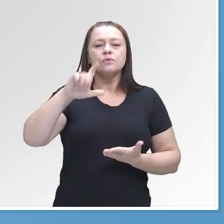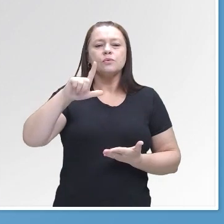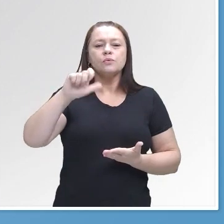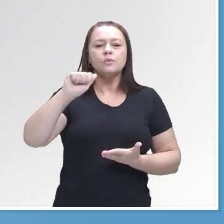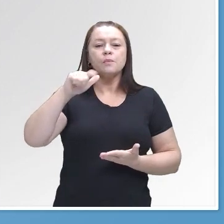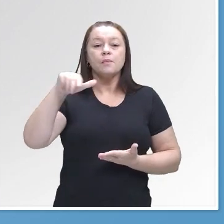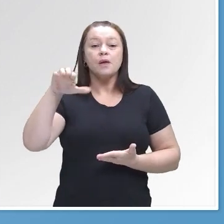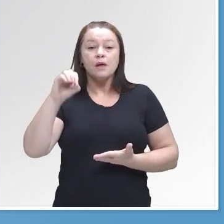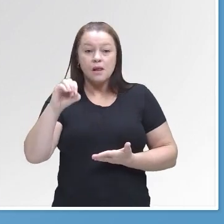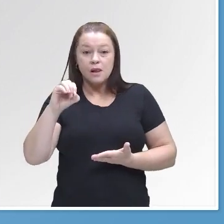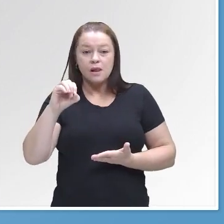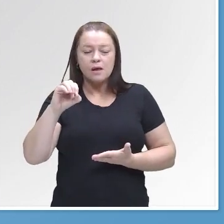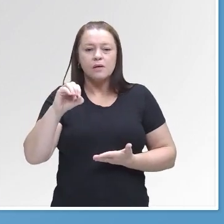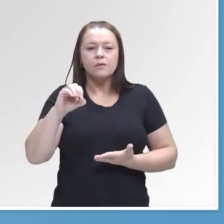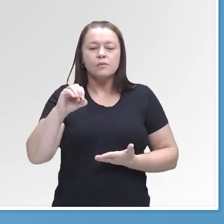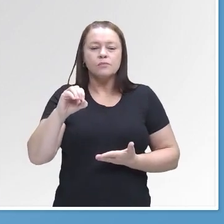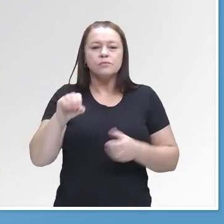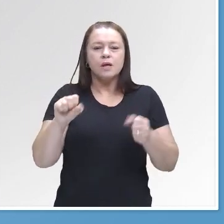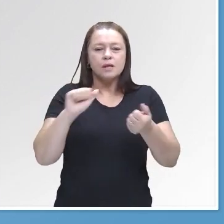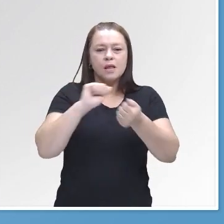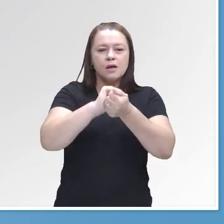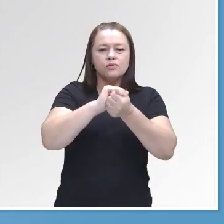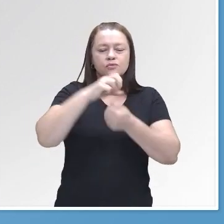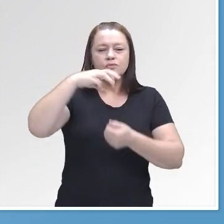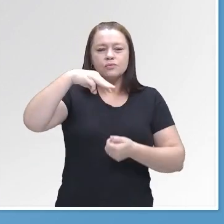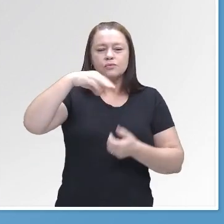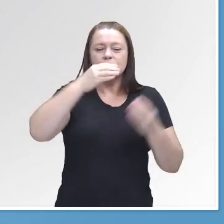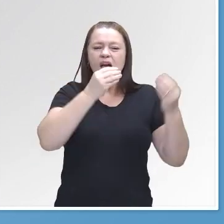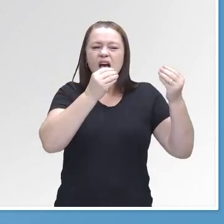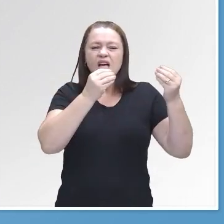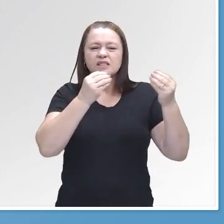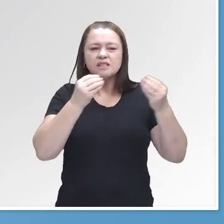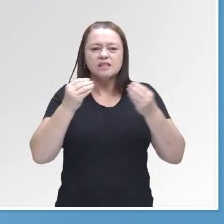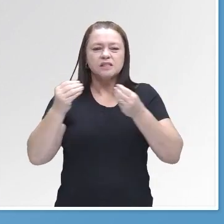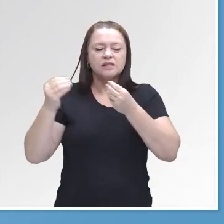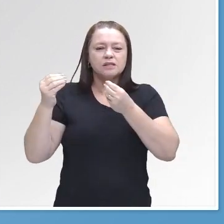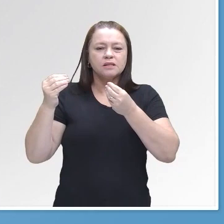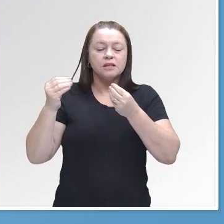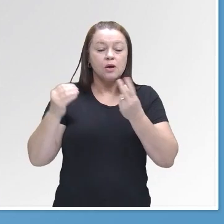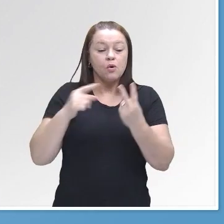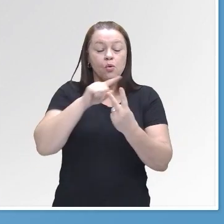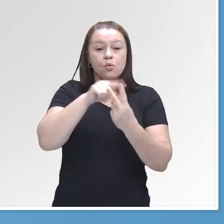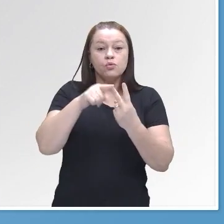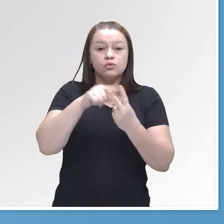Melão mais a melancia, 8